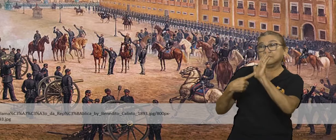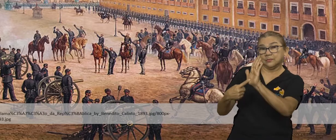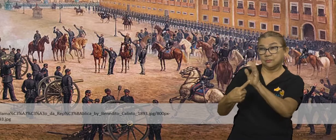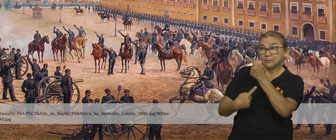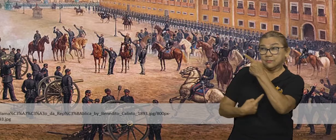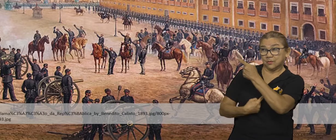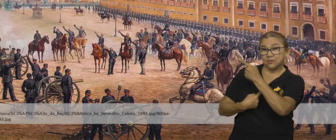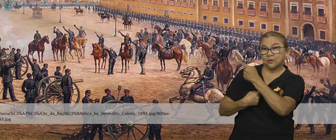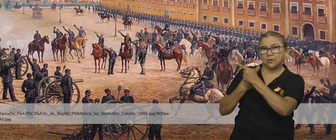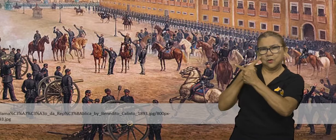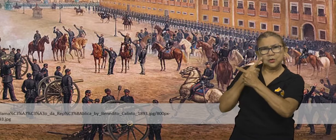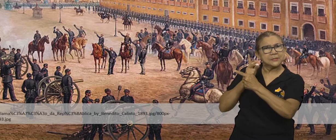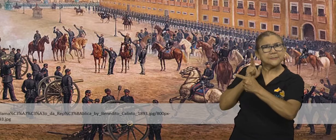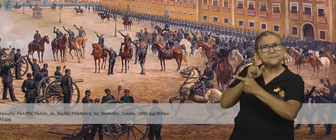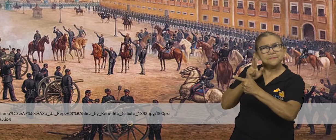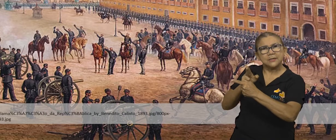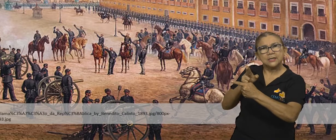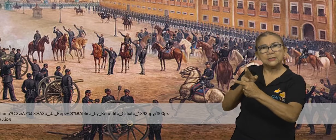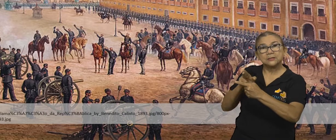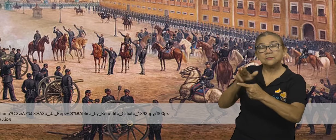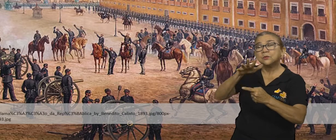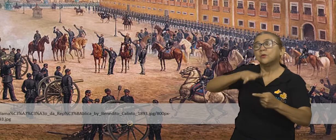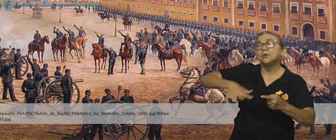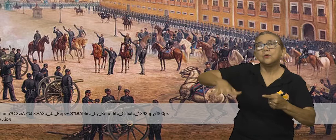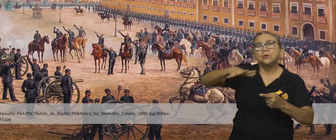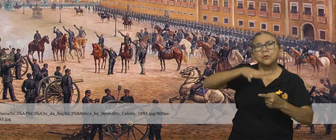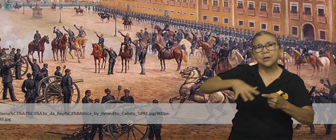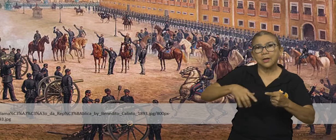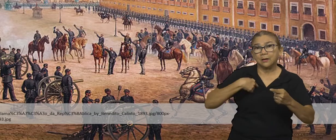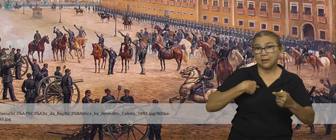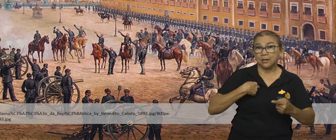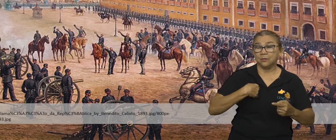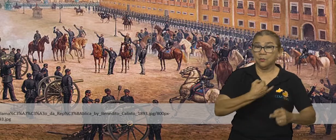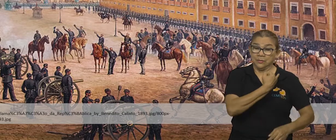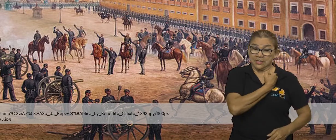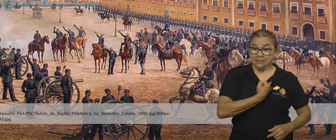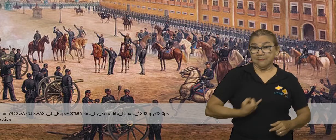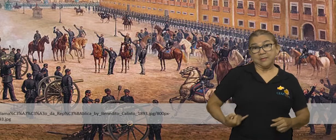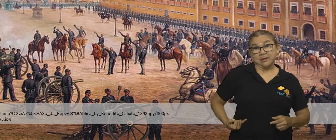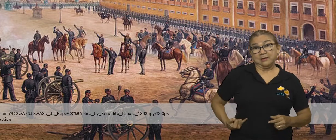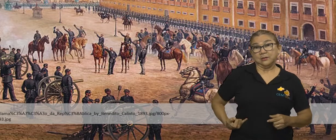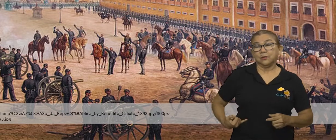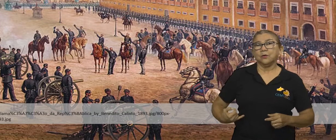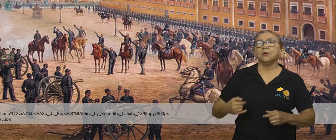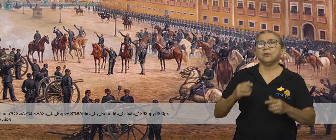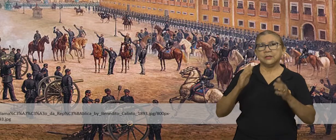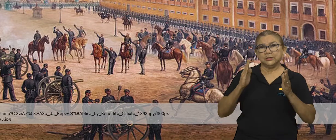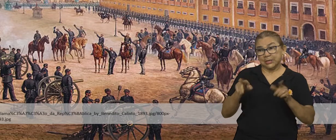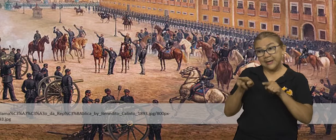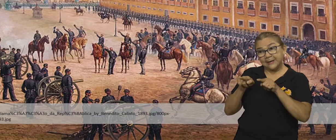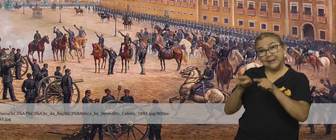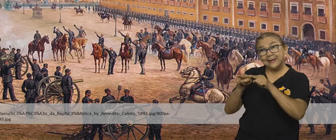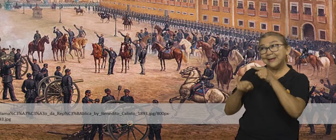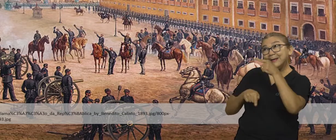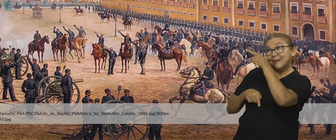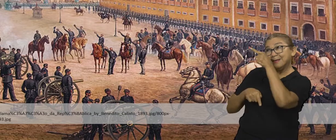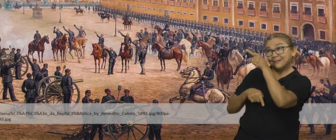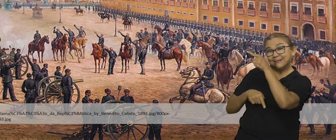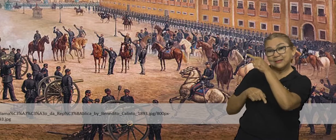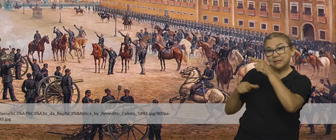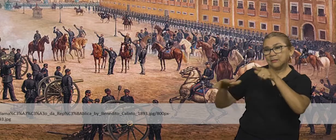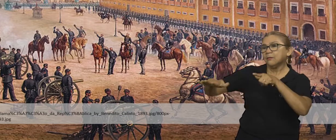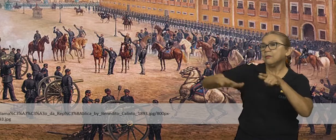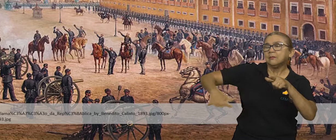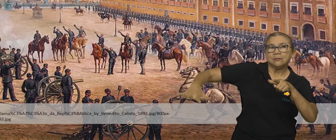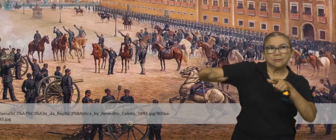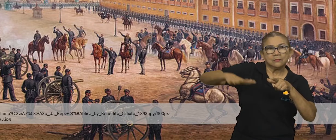cenário tenha sido o mesmo lugar que se tenha aclamado o imperador e proclamado a república. Esse lugar foi escolhido, na realidade, por abrigar